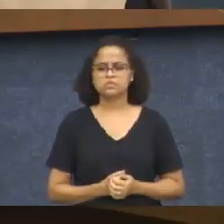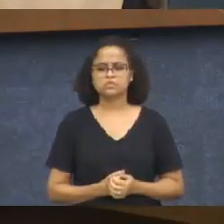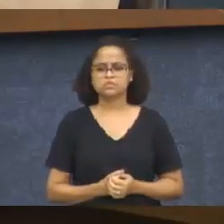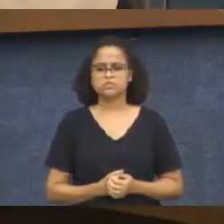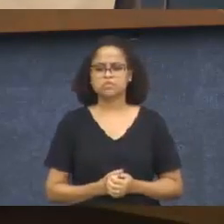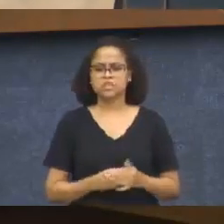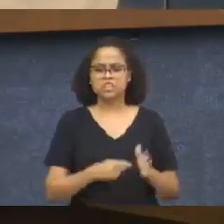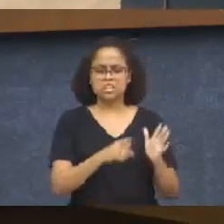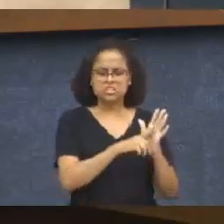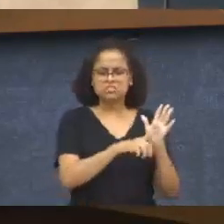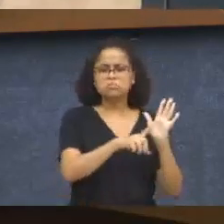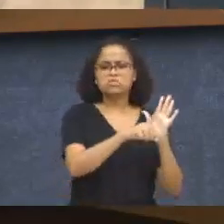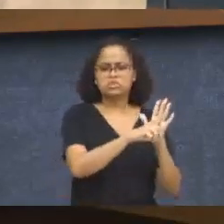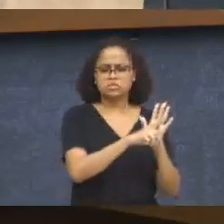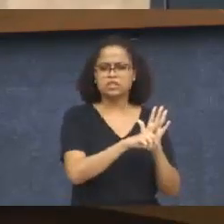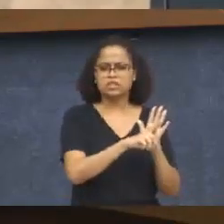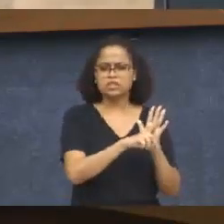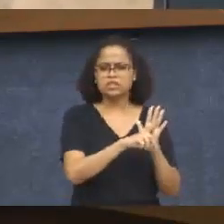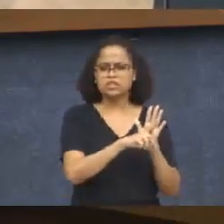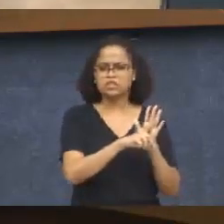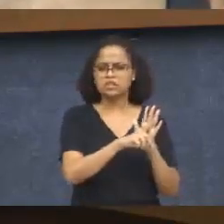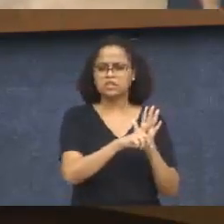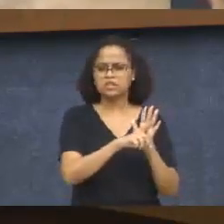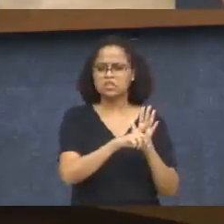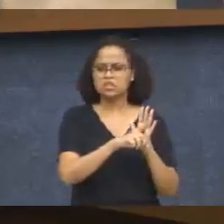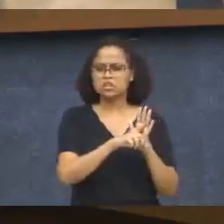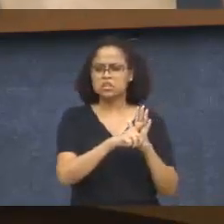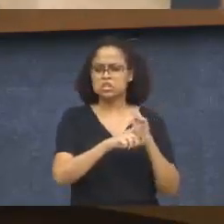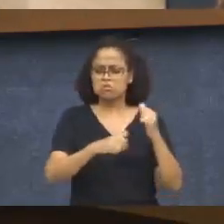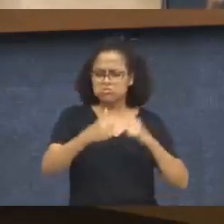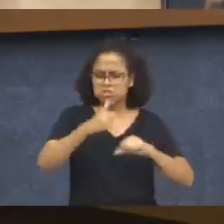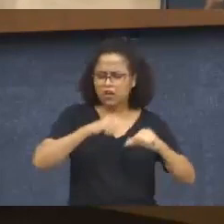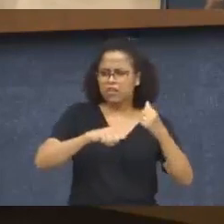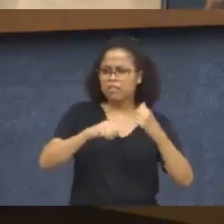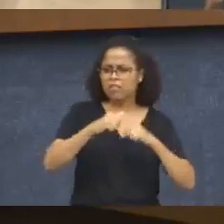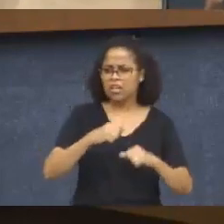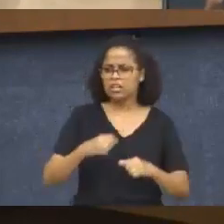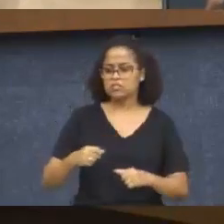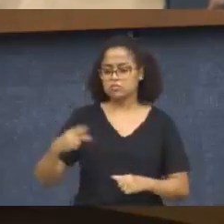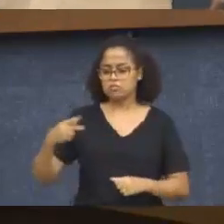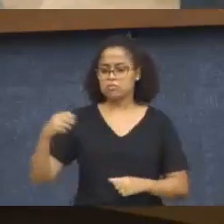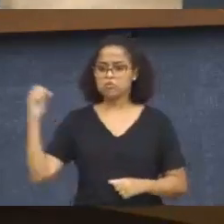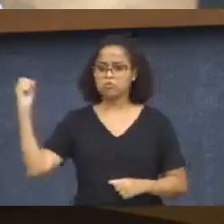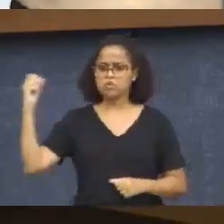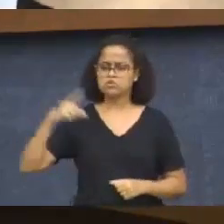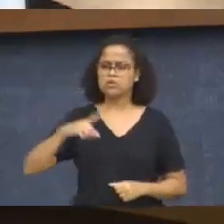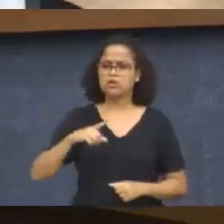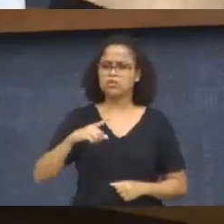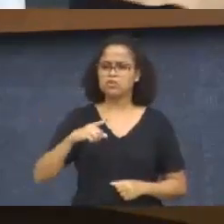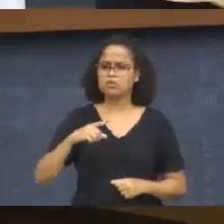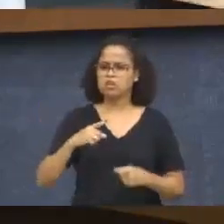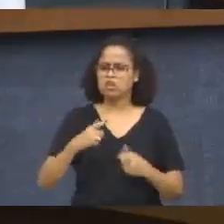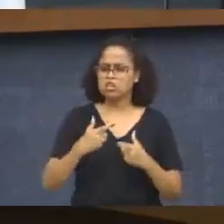Esse projeto de lei, na nossa avaliação do PSOL, ele tem um problema fundamental, que